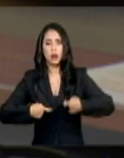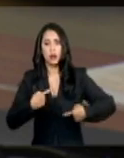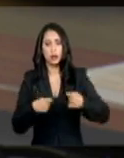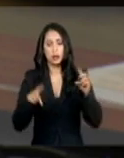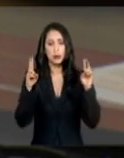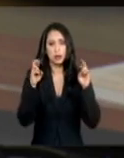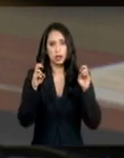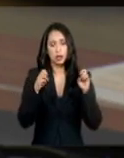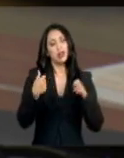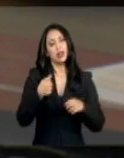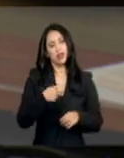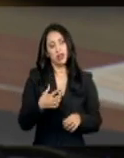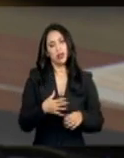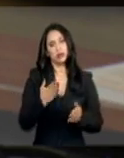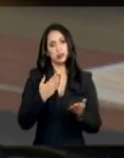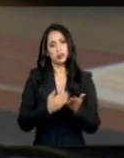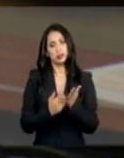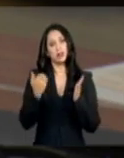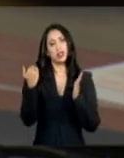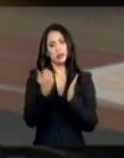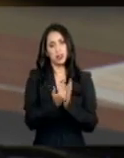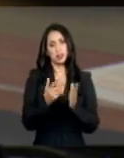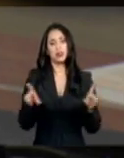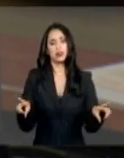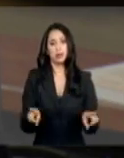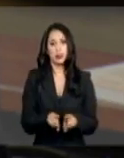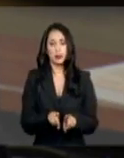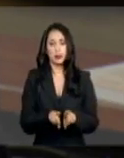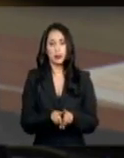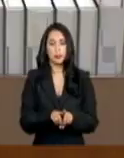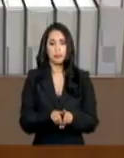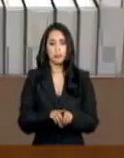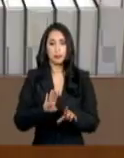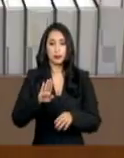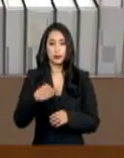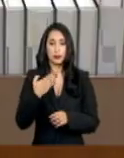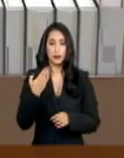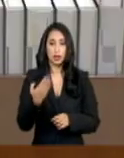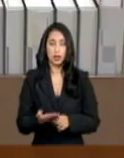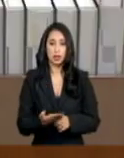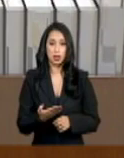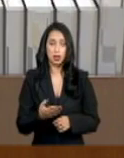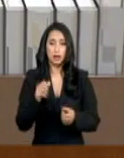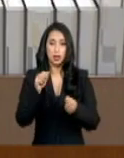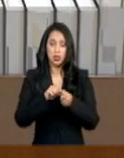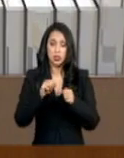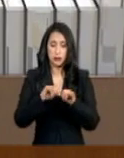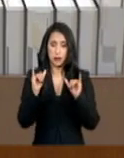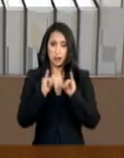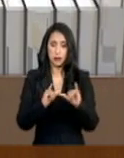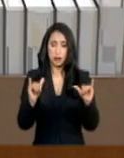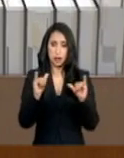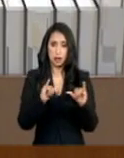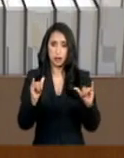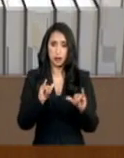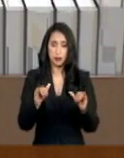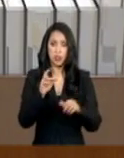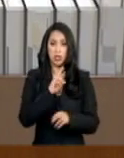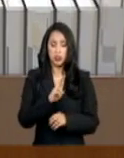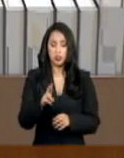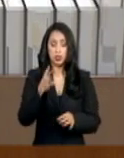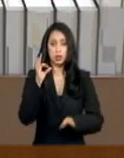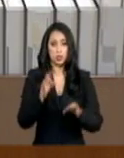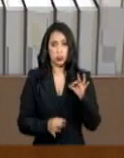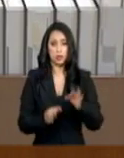acabei avançando no mérito e então esta feita por aclamação o resultado do julgamento